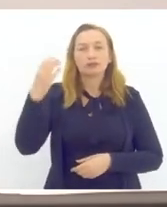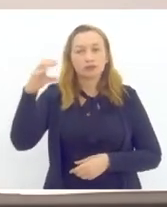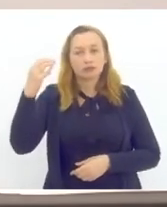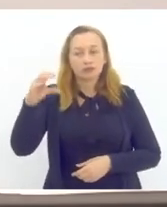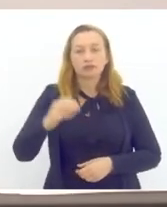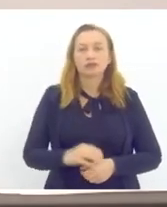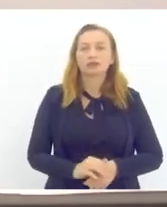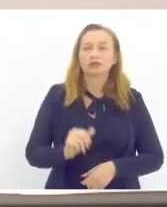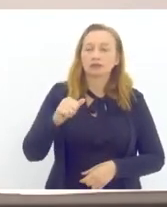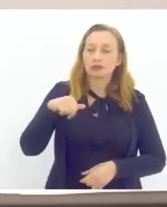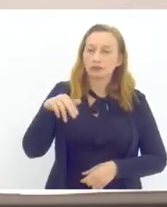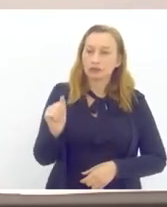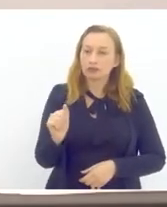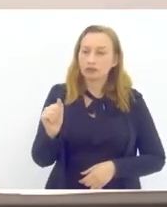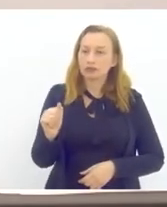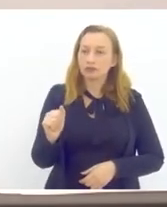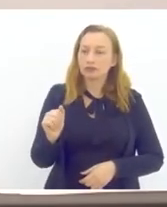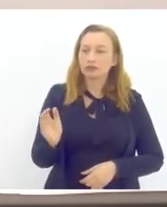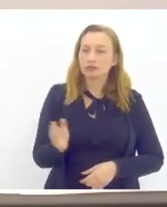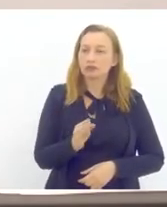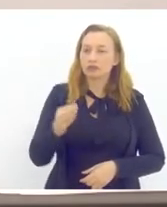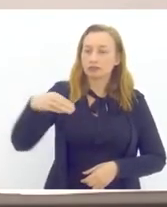da Ana Maria